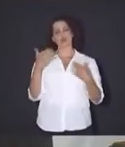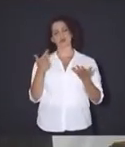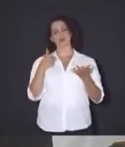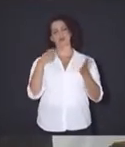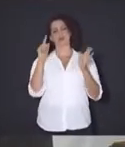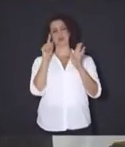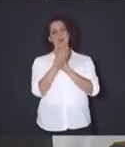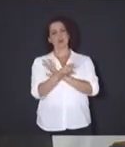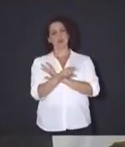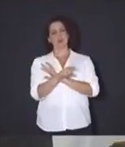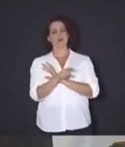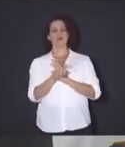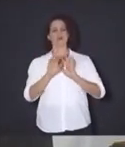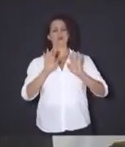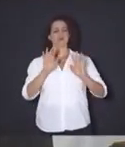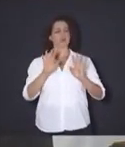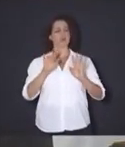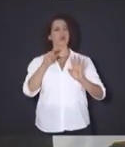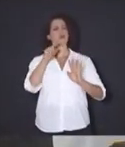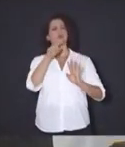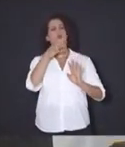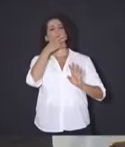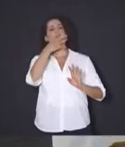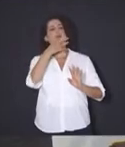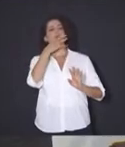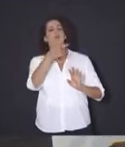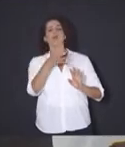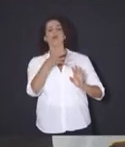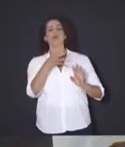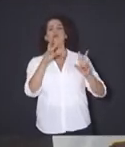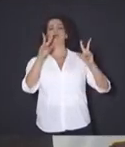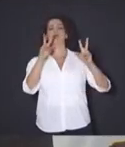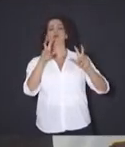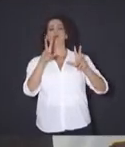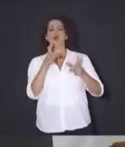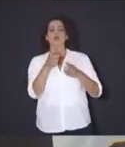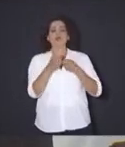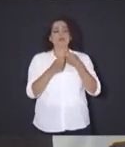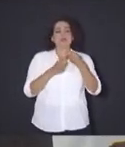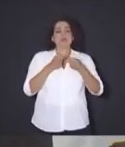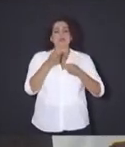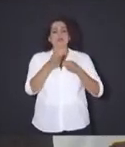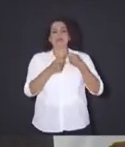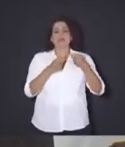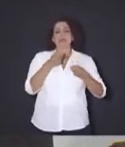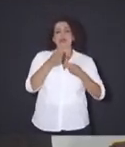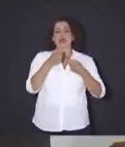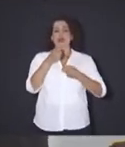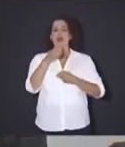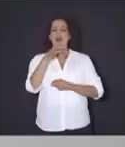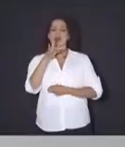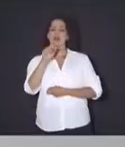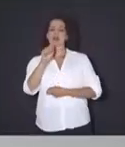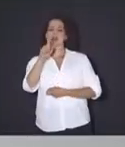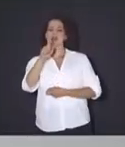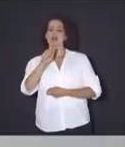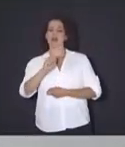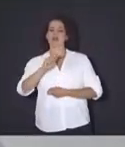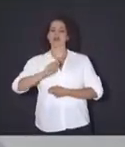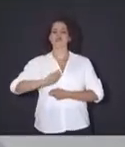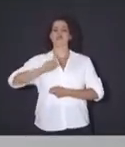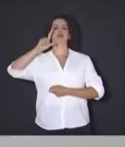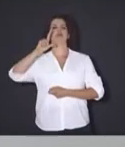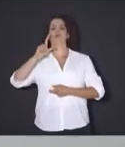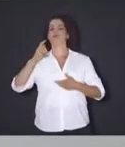relação a essas restrições que hoje temos no mercado econômico e aumento da taxa é relativamente à hora da verdade eu acho